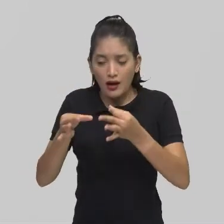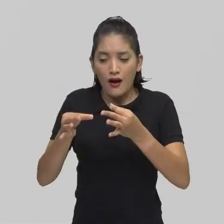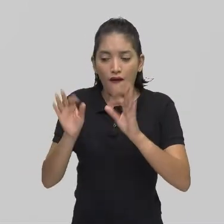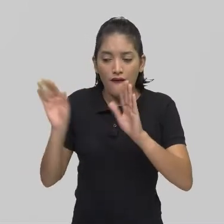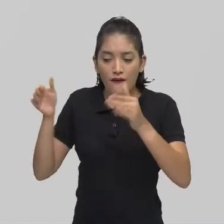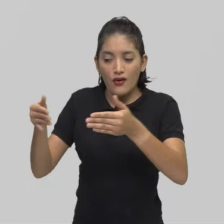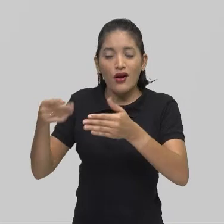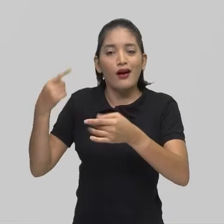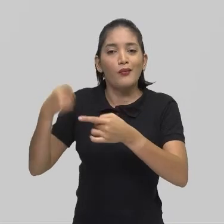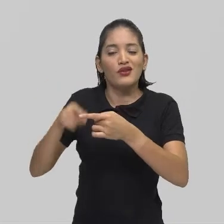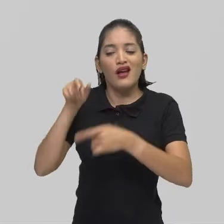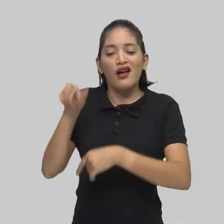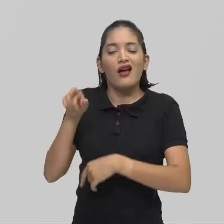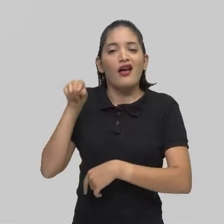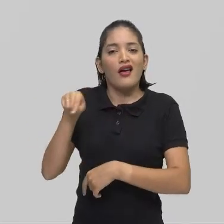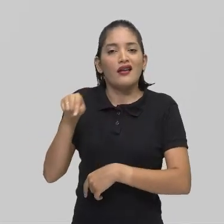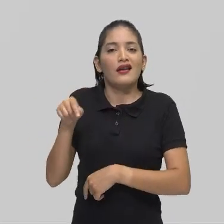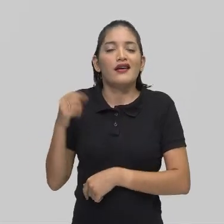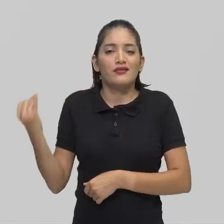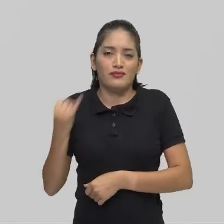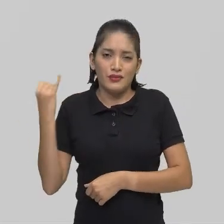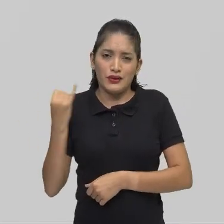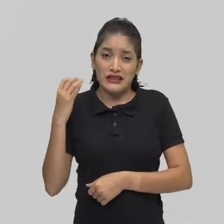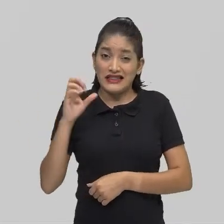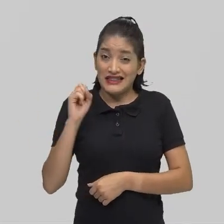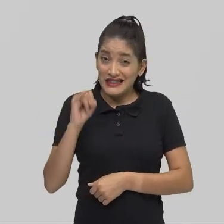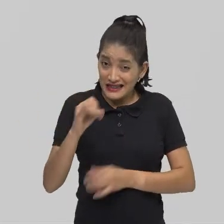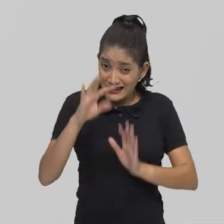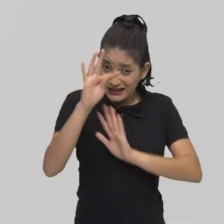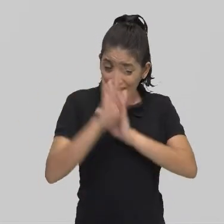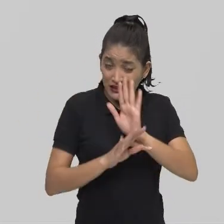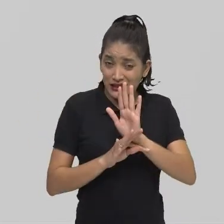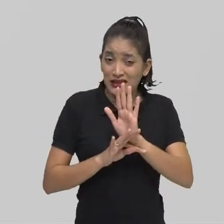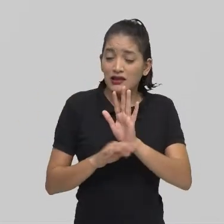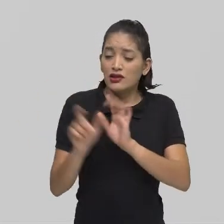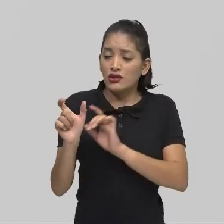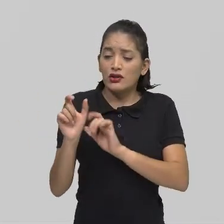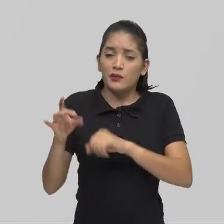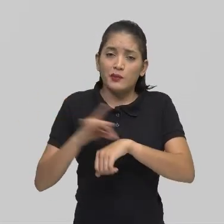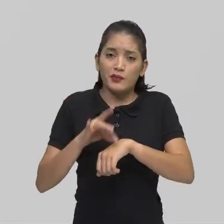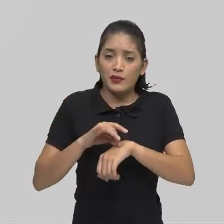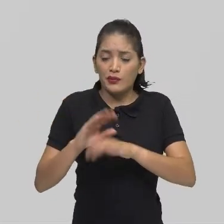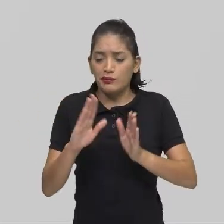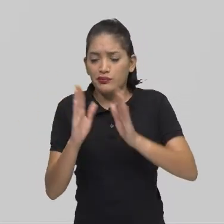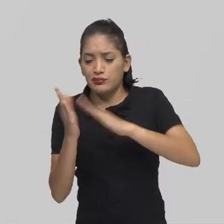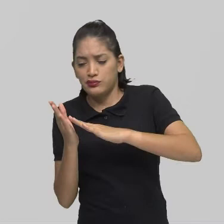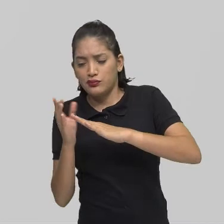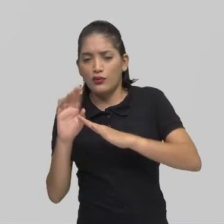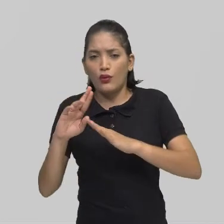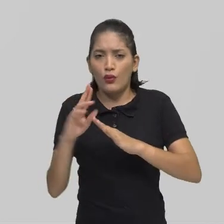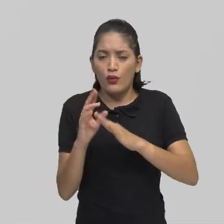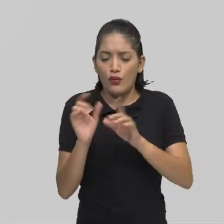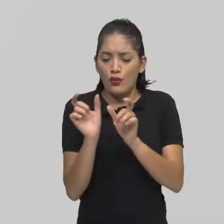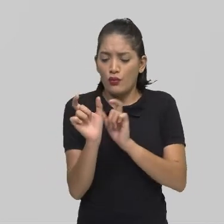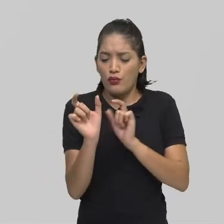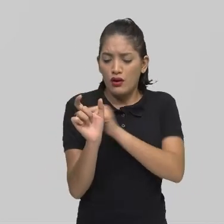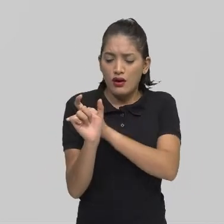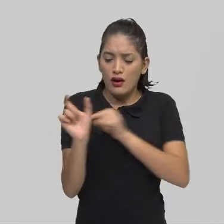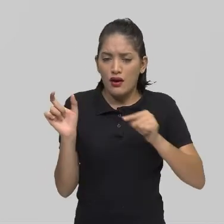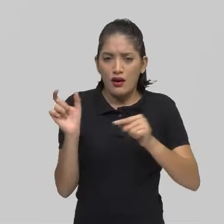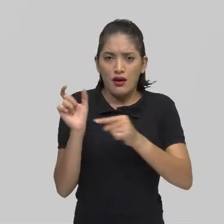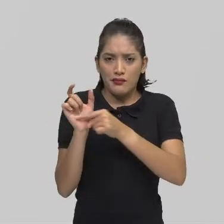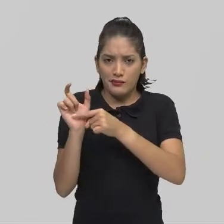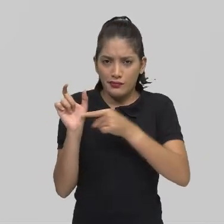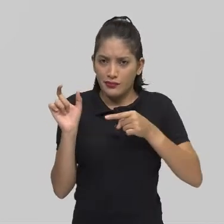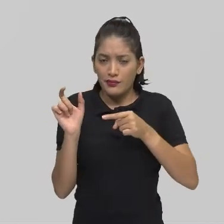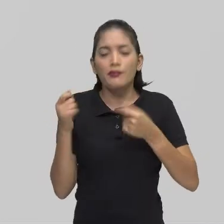é importante. Então, se o texto vier com palavras em negrito, itálico, sublinhada, deem atenção a essa palavra